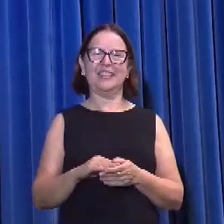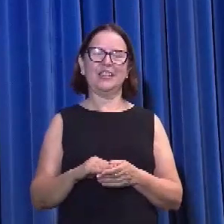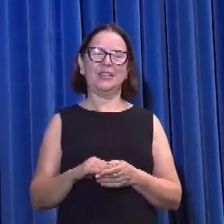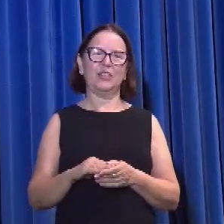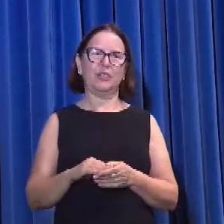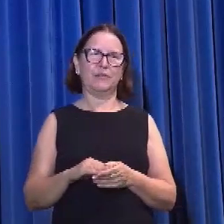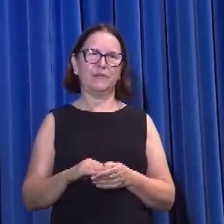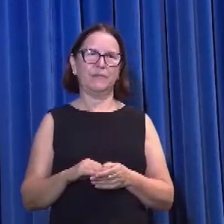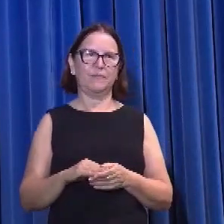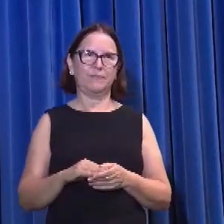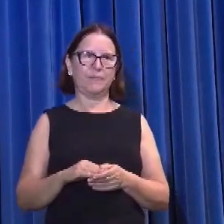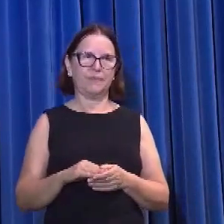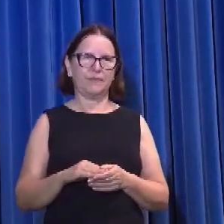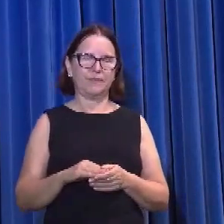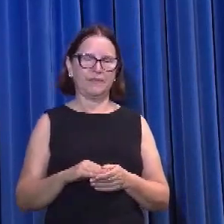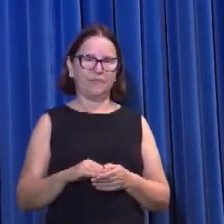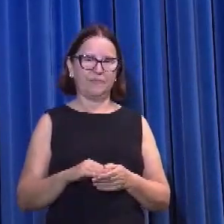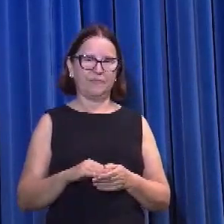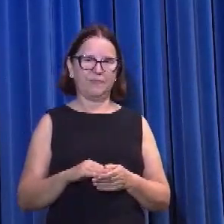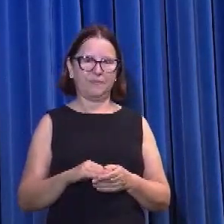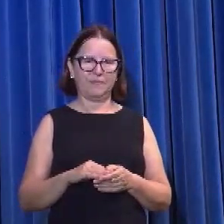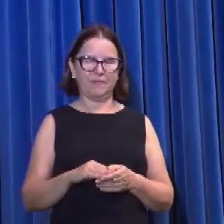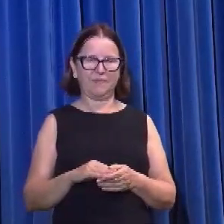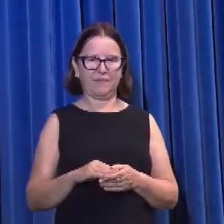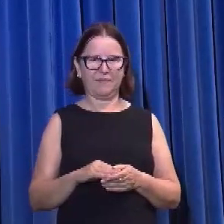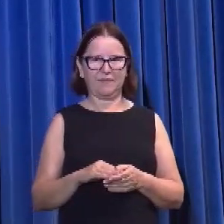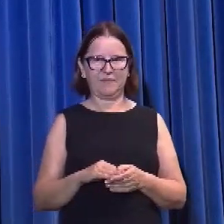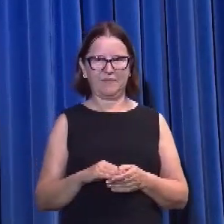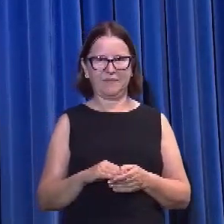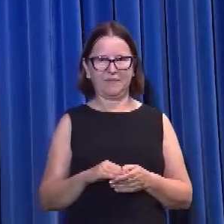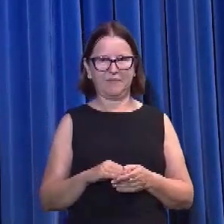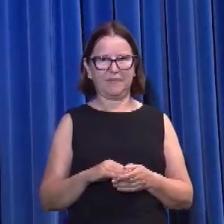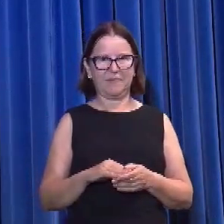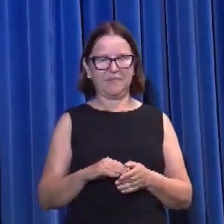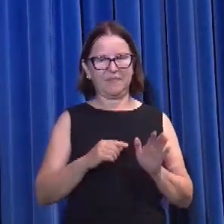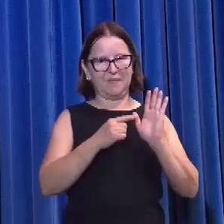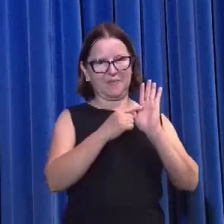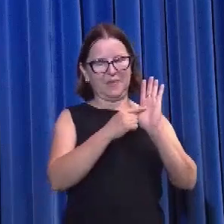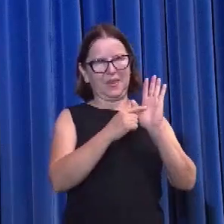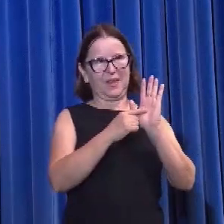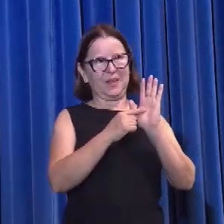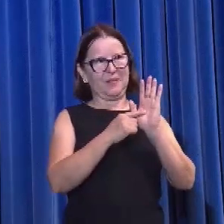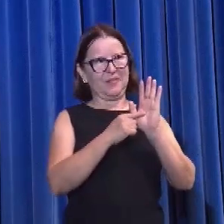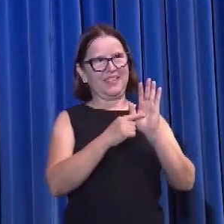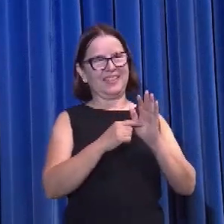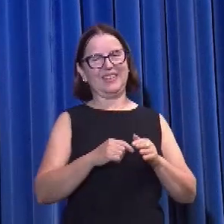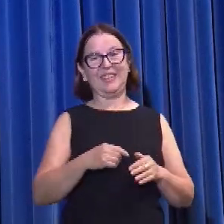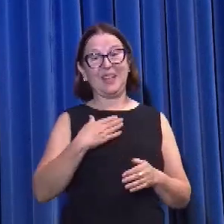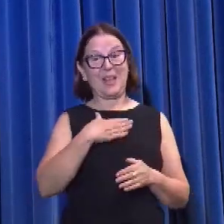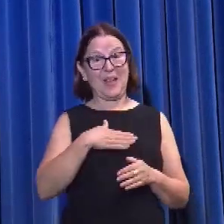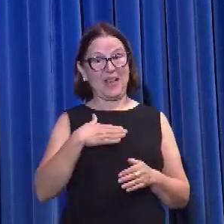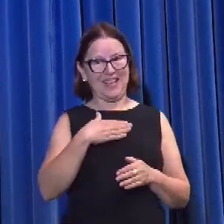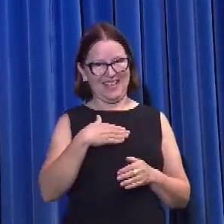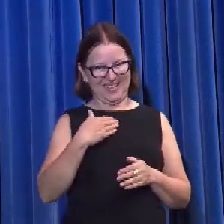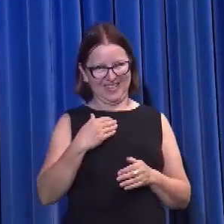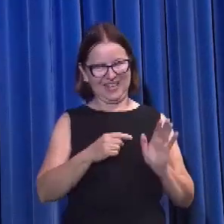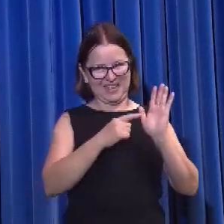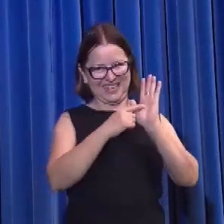nosso... Quando a gente voltar lá para o templo, a gente vai fazer um jeito para botar aqui. Eu gosto de mexer